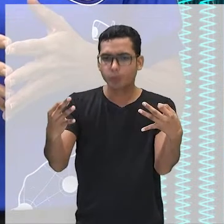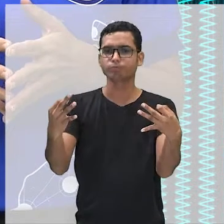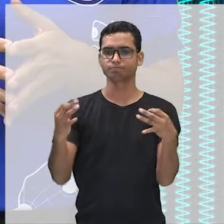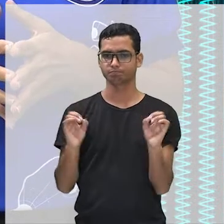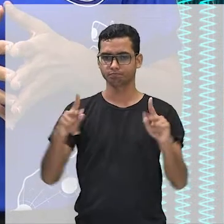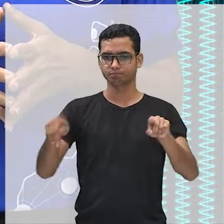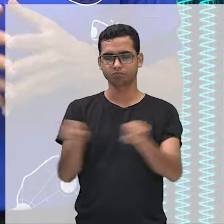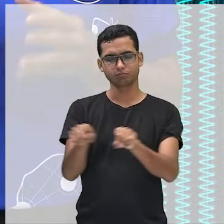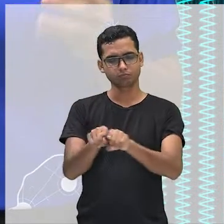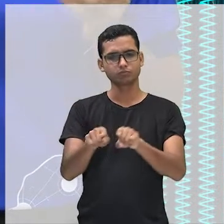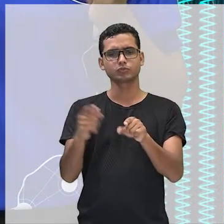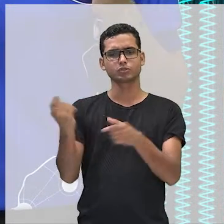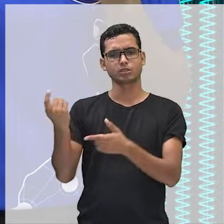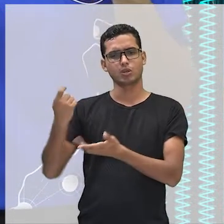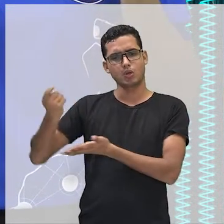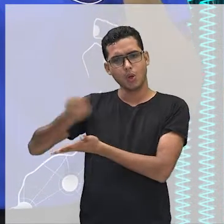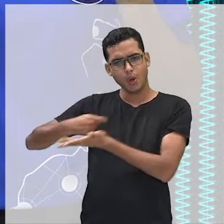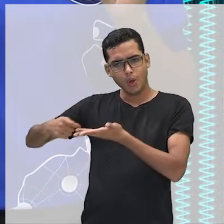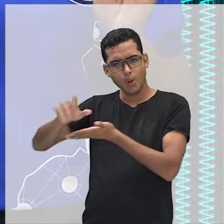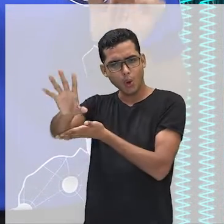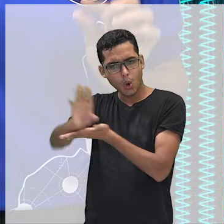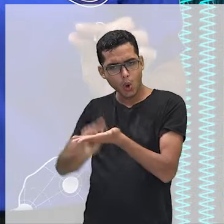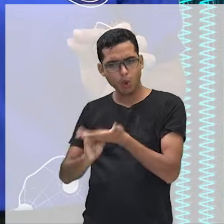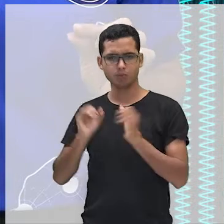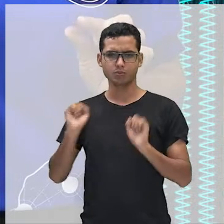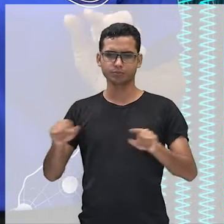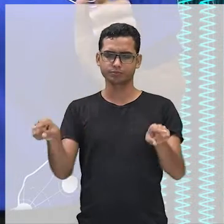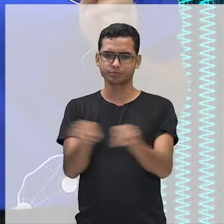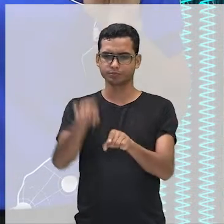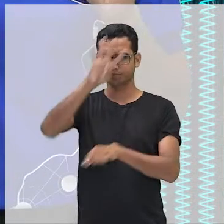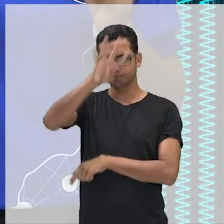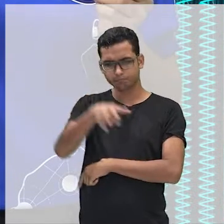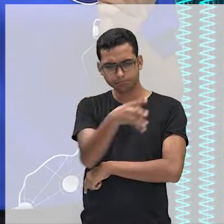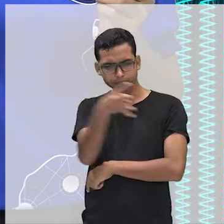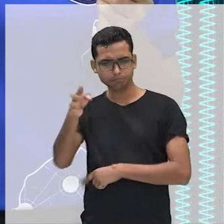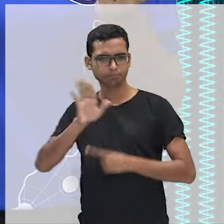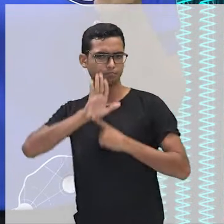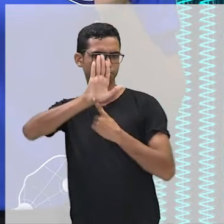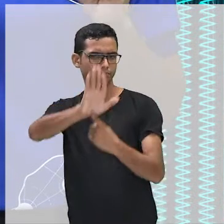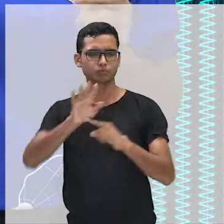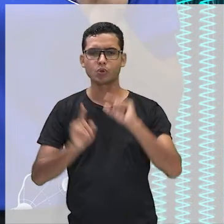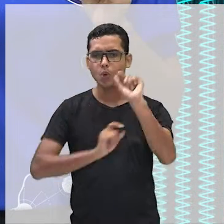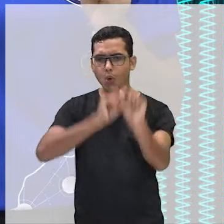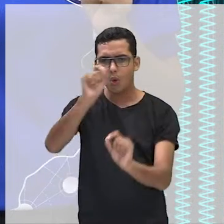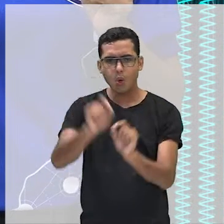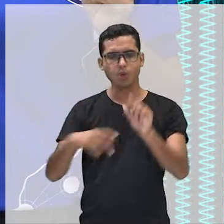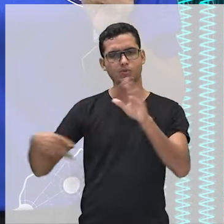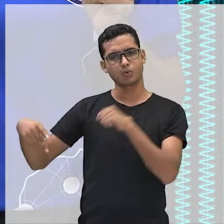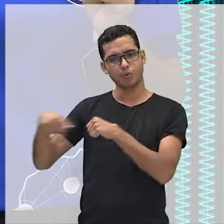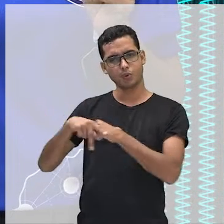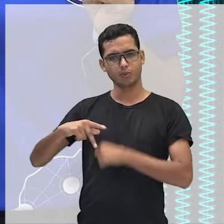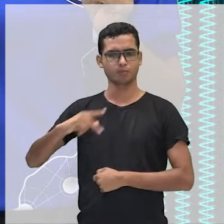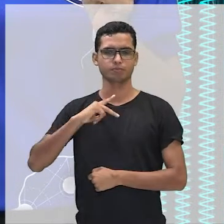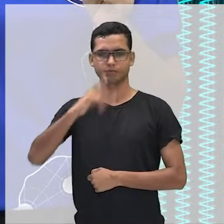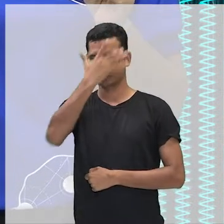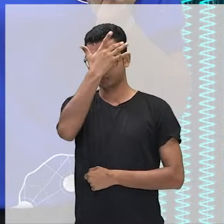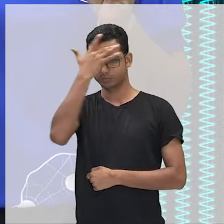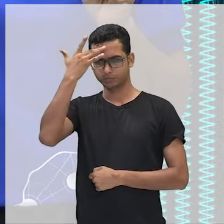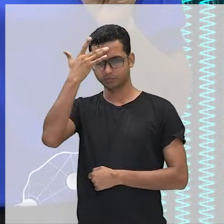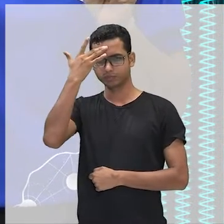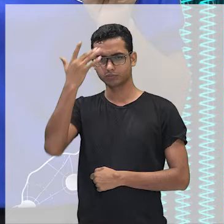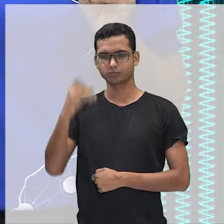podem anotar também. A gente vai ver a nossa tabelinha que mostra a relação do pronome pessoal, que vocês já